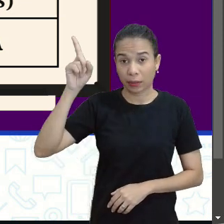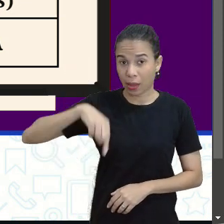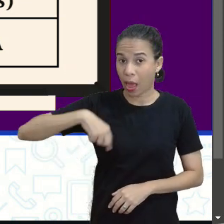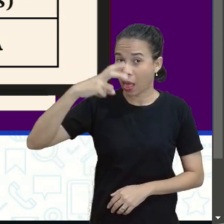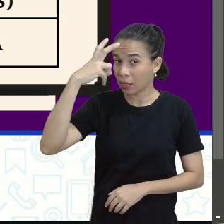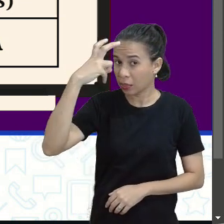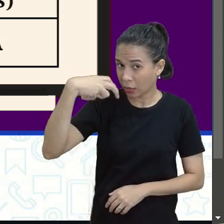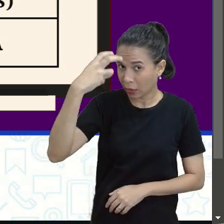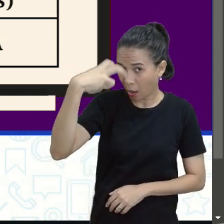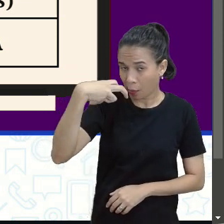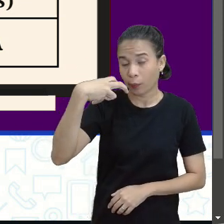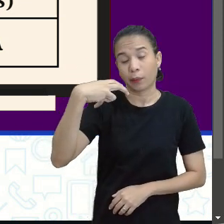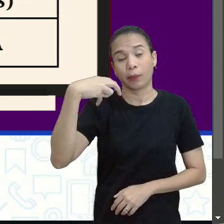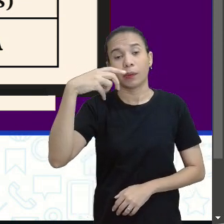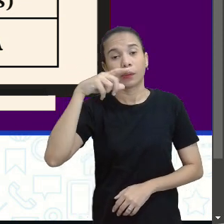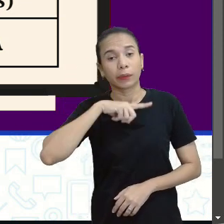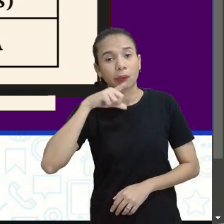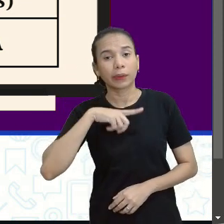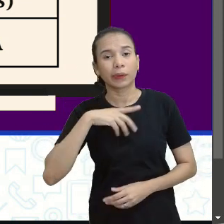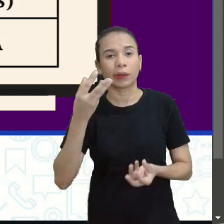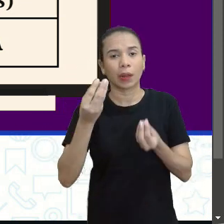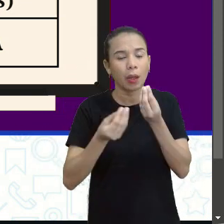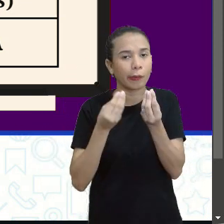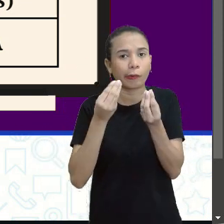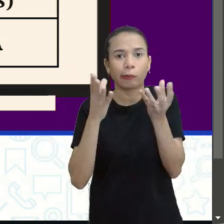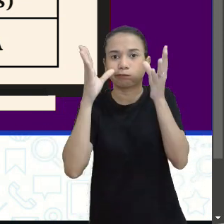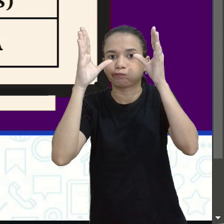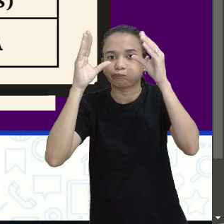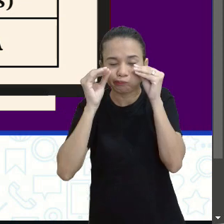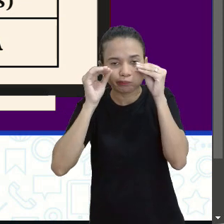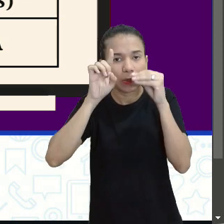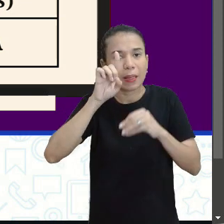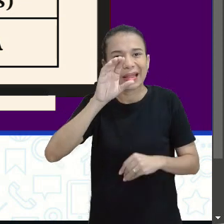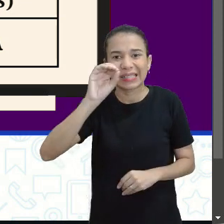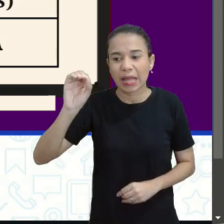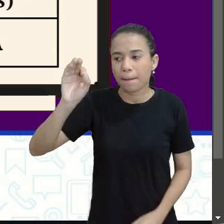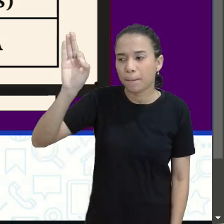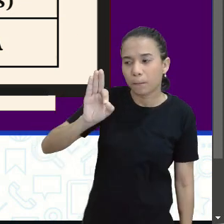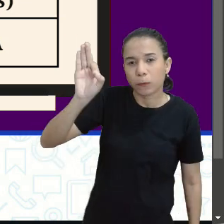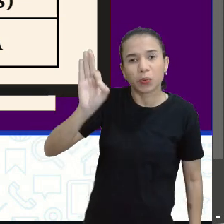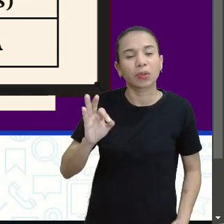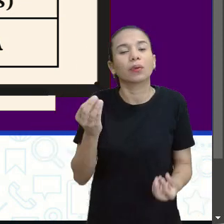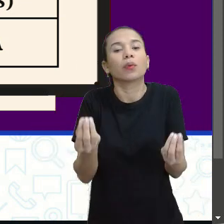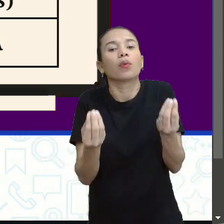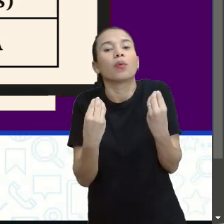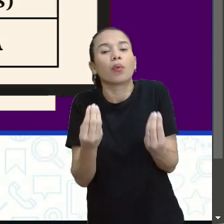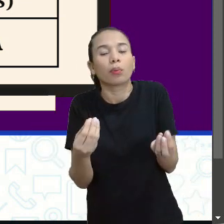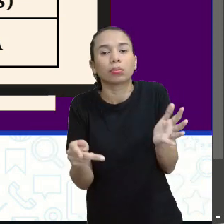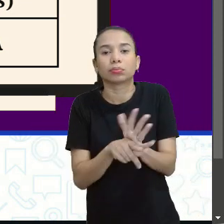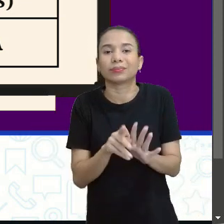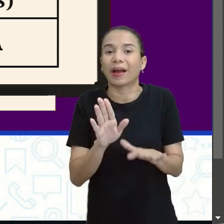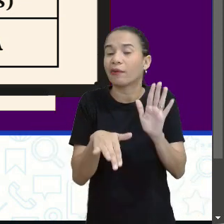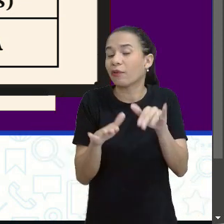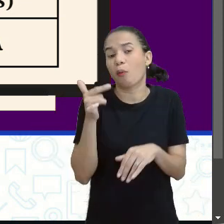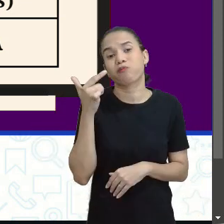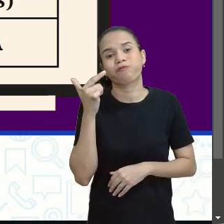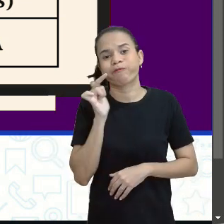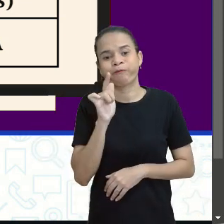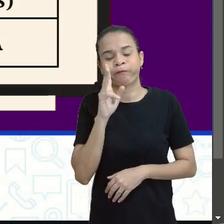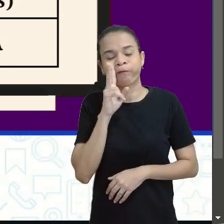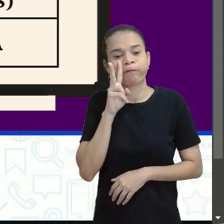visual, né? Que aí tem um comprometimento total, então elas às vezes não conseguem